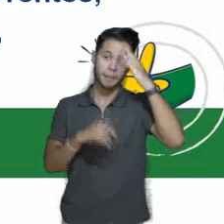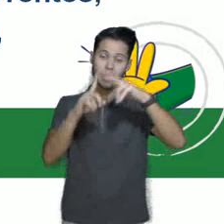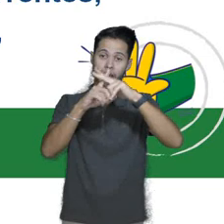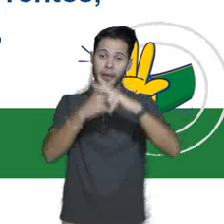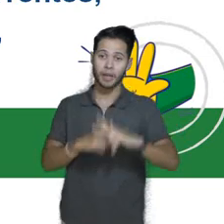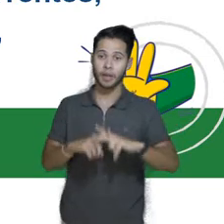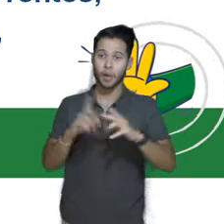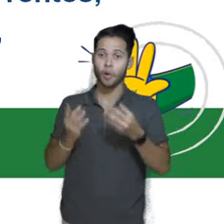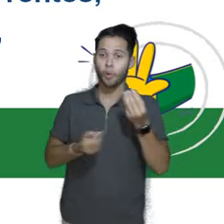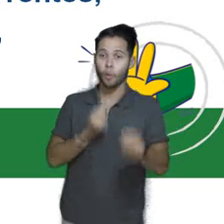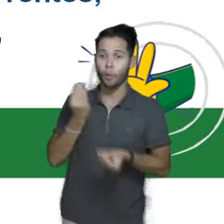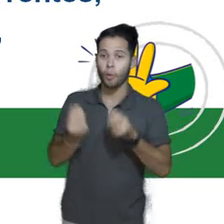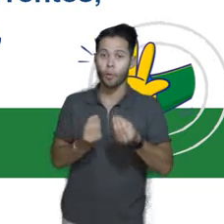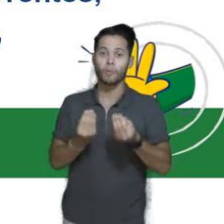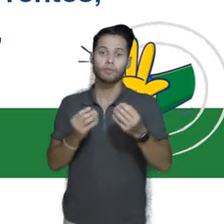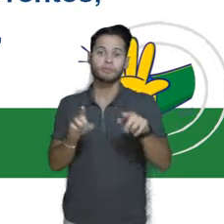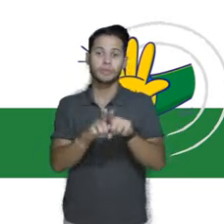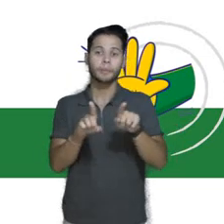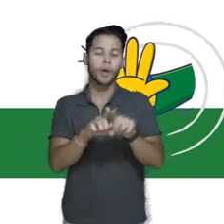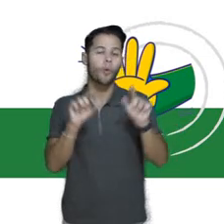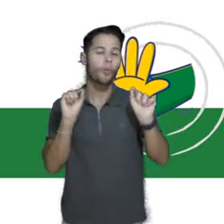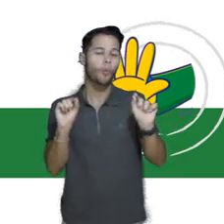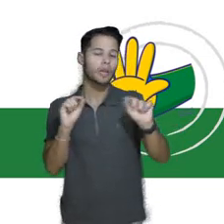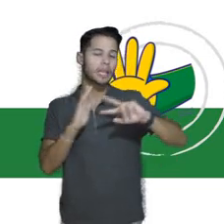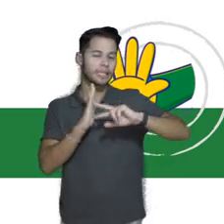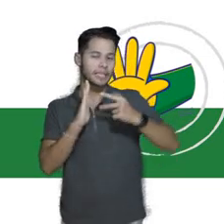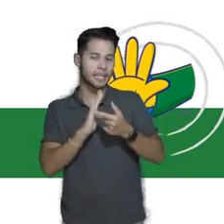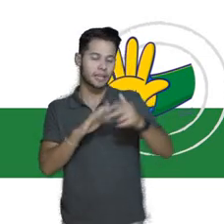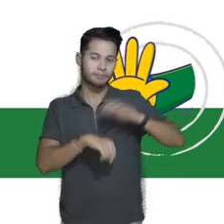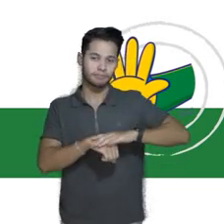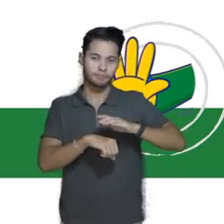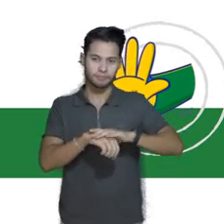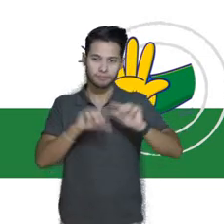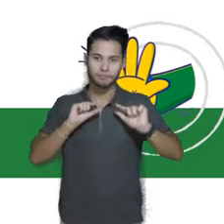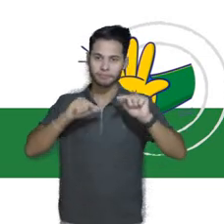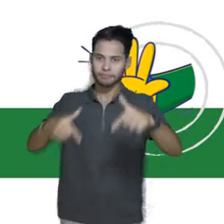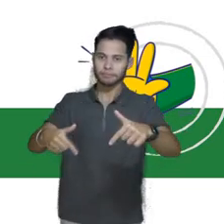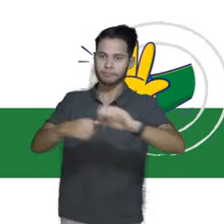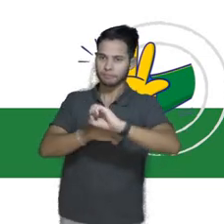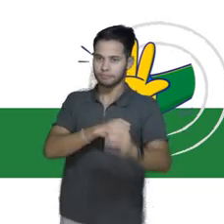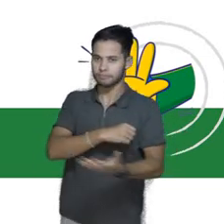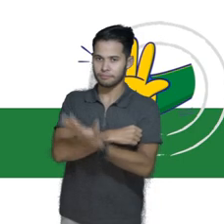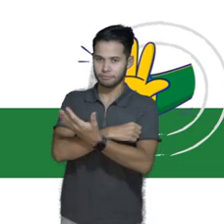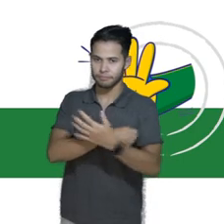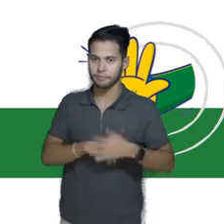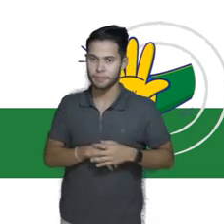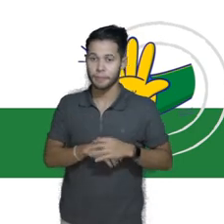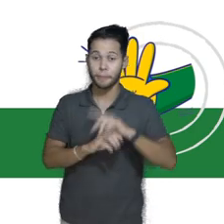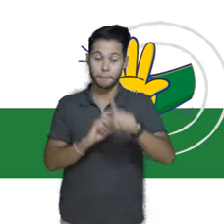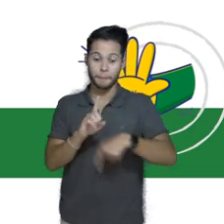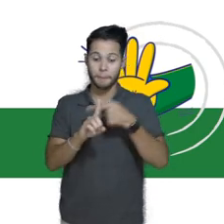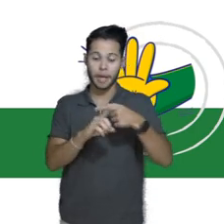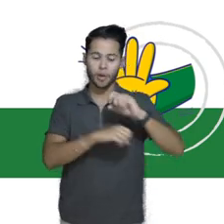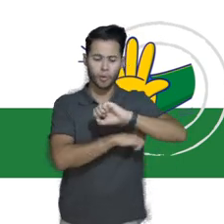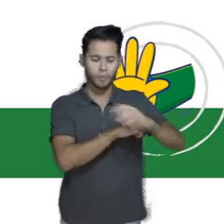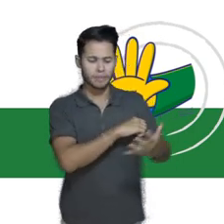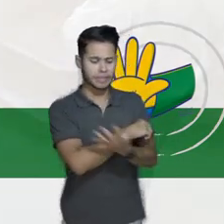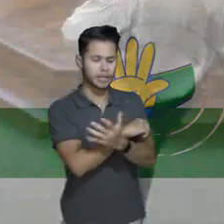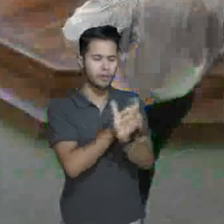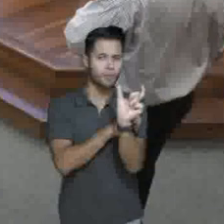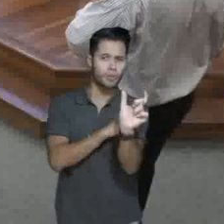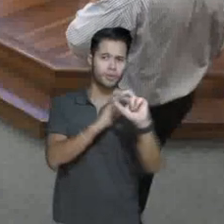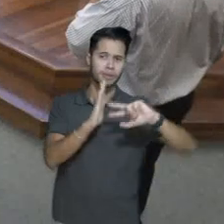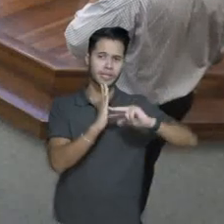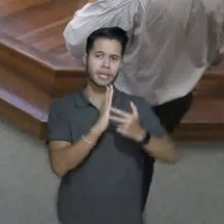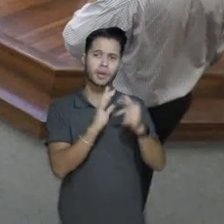que é ato de corrupção o que que é mera conduta indesejada O que significa corrupção baixos níveis